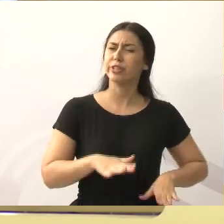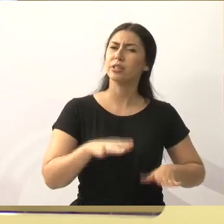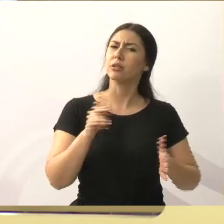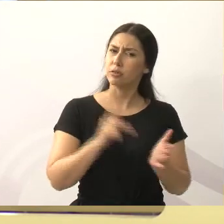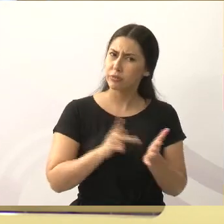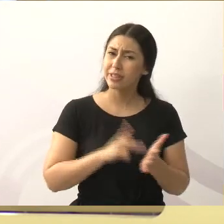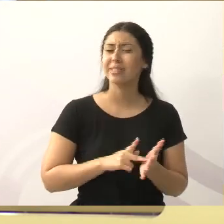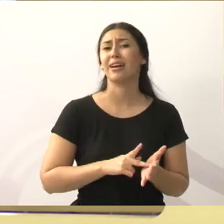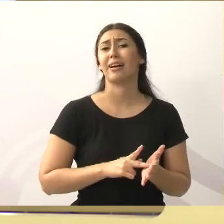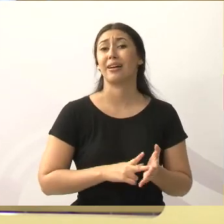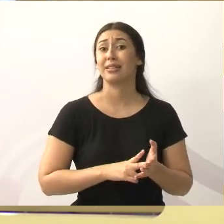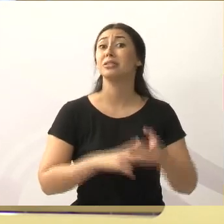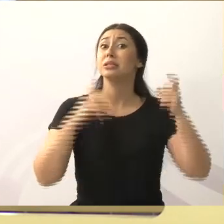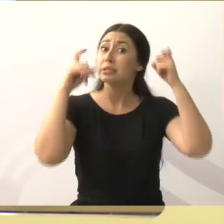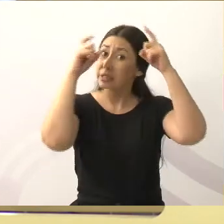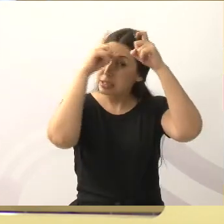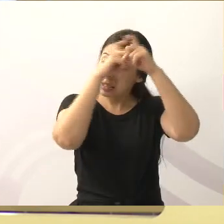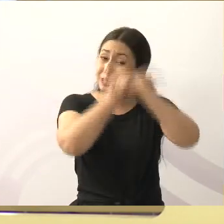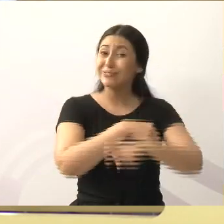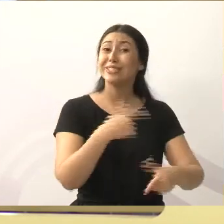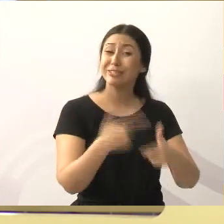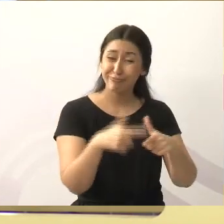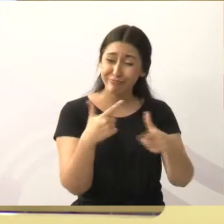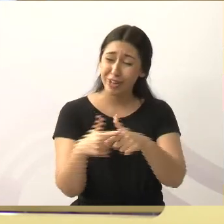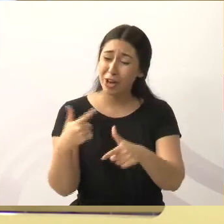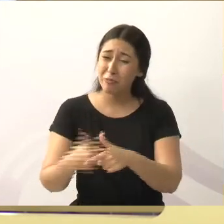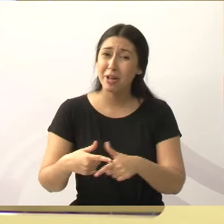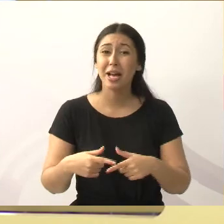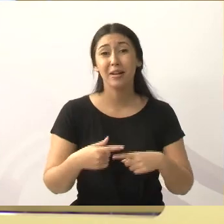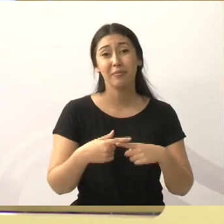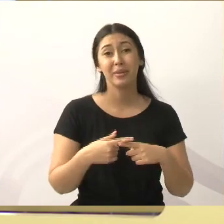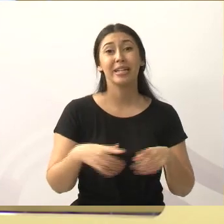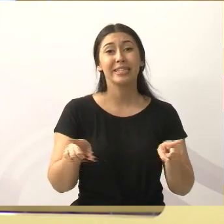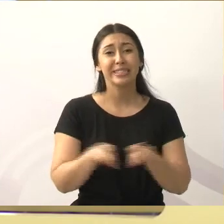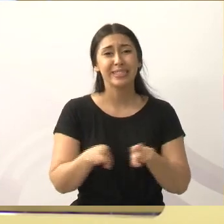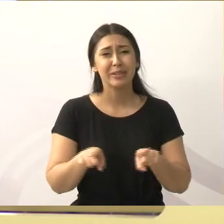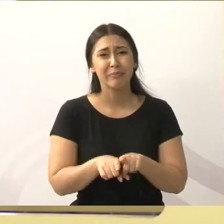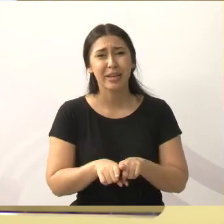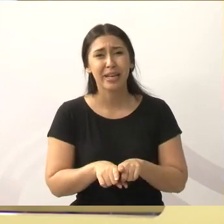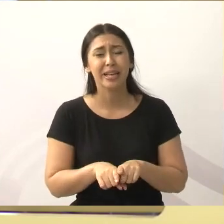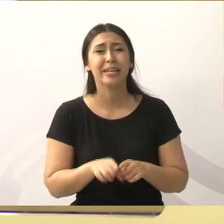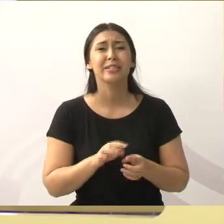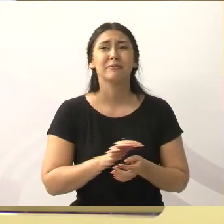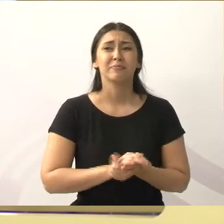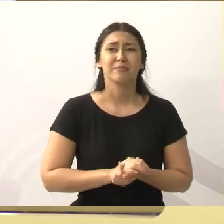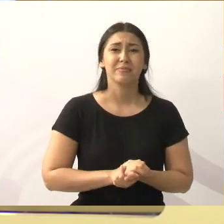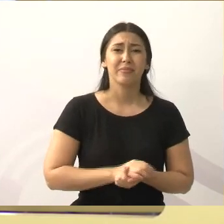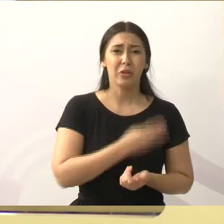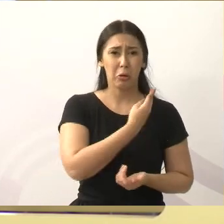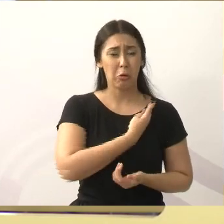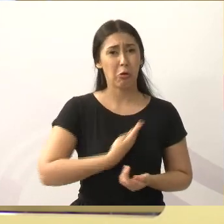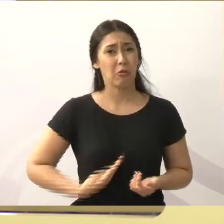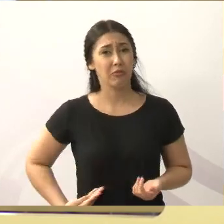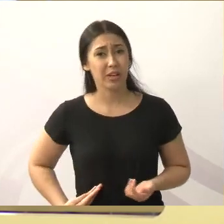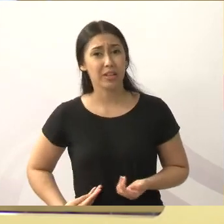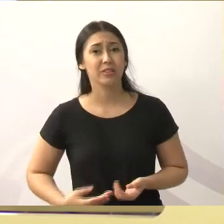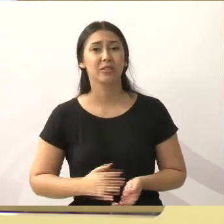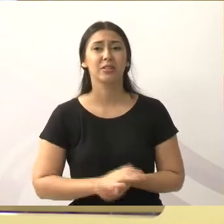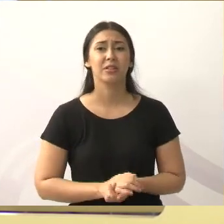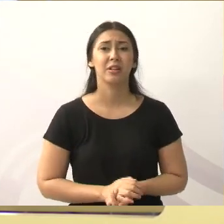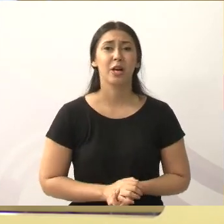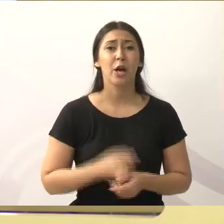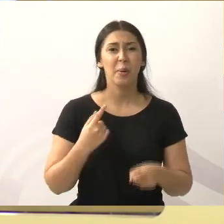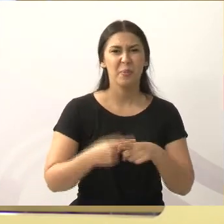né? Até o nosso governo aí, governo federal Bolsonaro, que infelizmente é aquilo que todo mundo fala, de boca fechada, está fazendo um